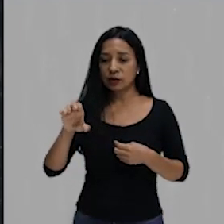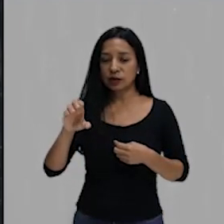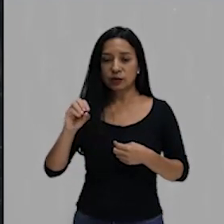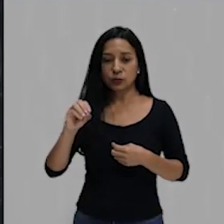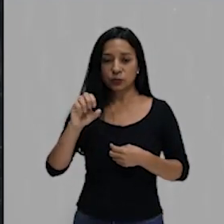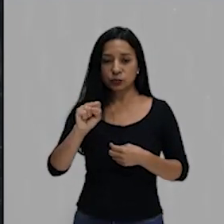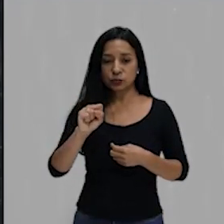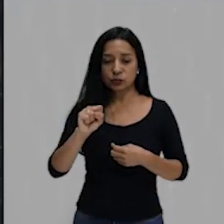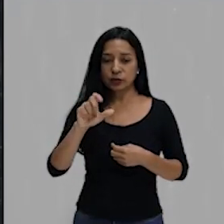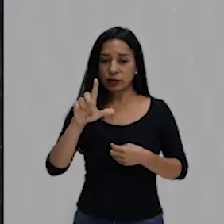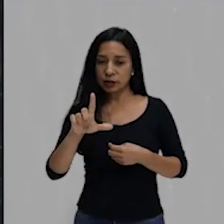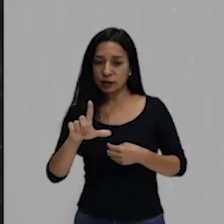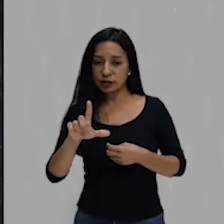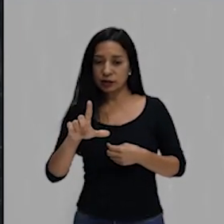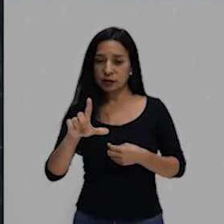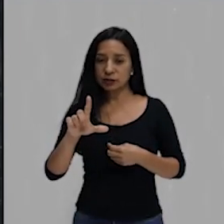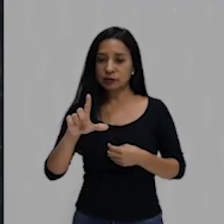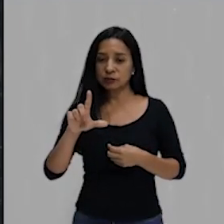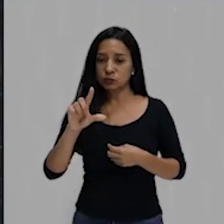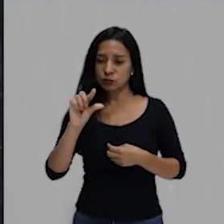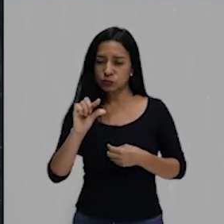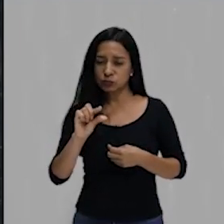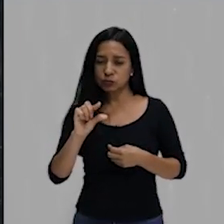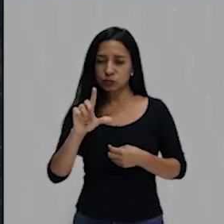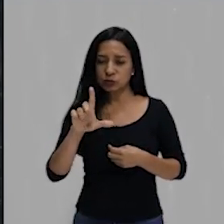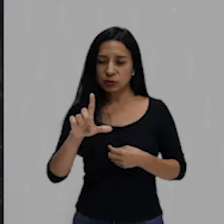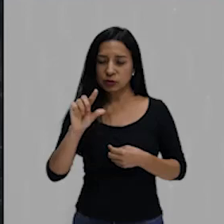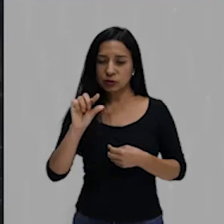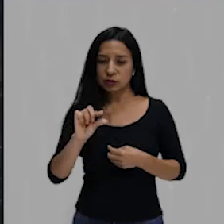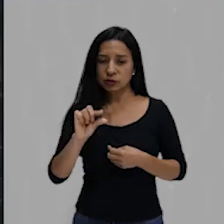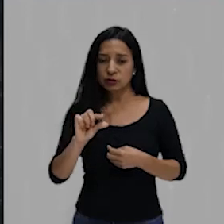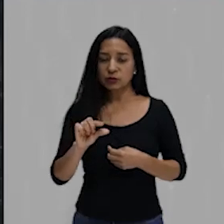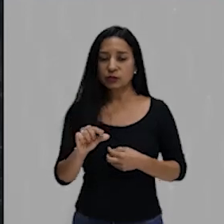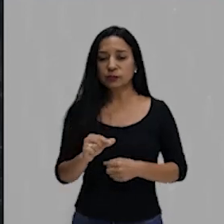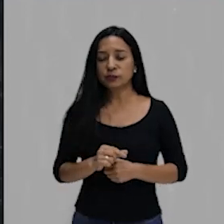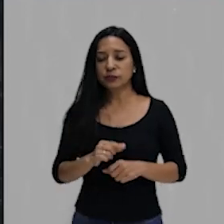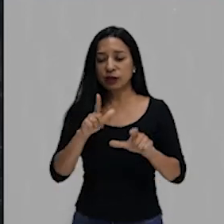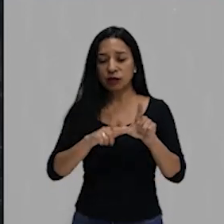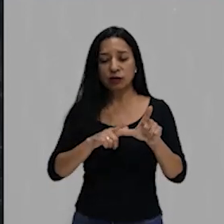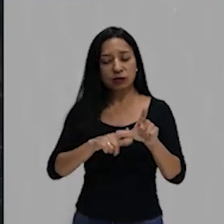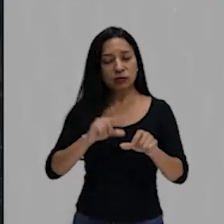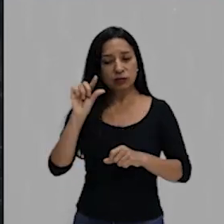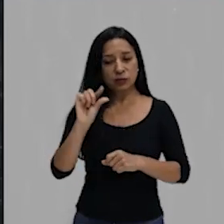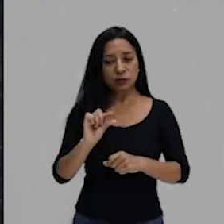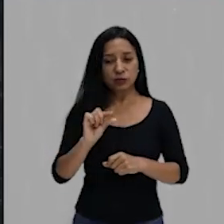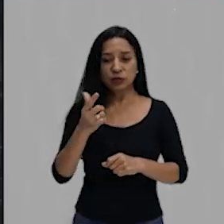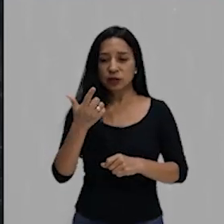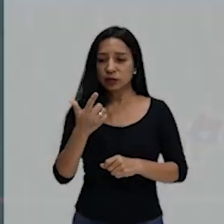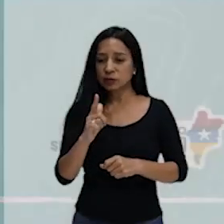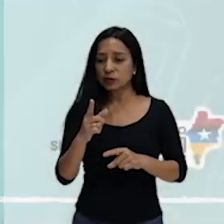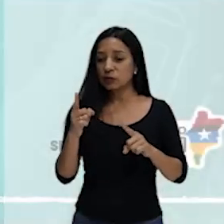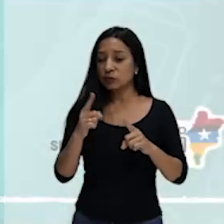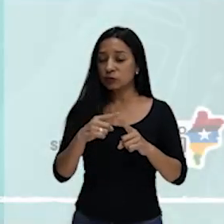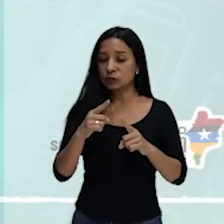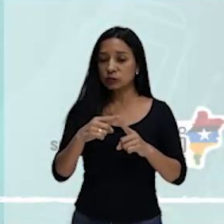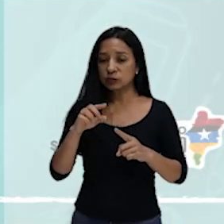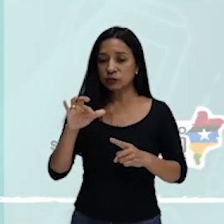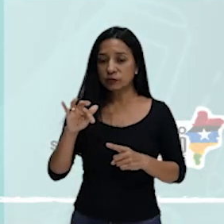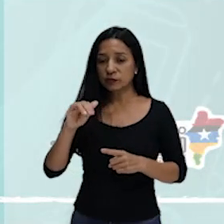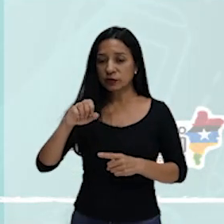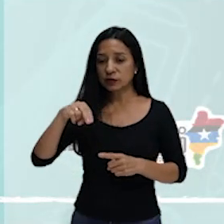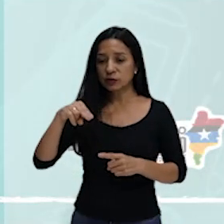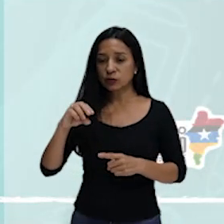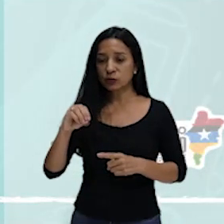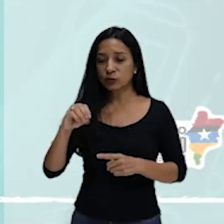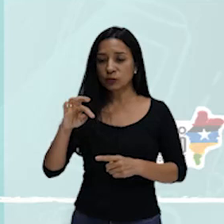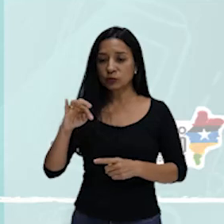Lzinho, representado aqui pela letra minúscula, não vai ter esse tipo de fenótipo. Vai ter o fenótipo o quê?